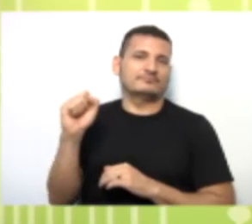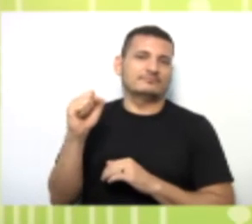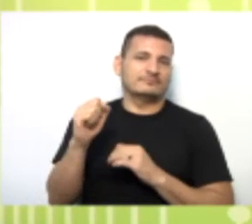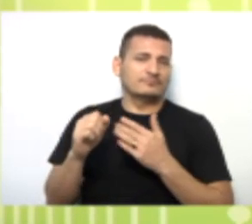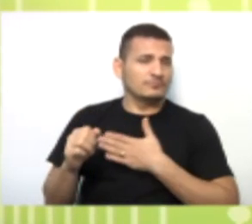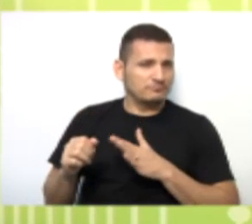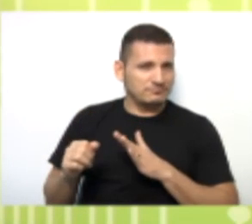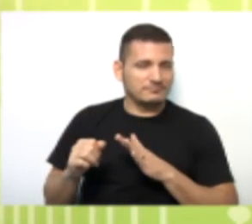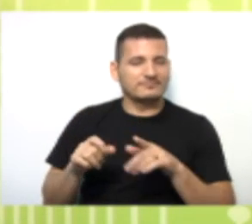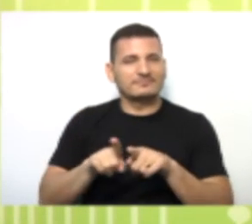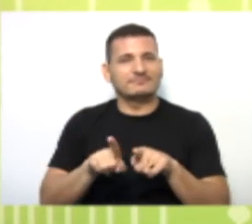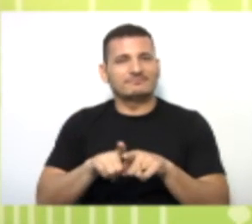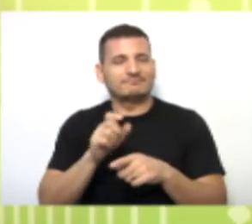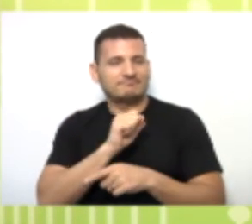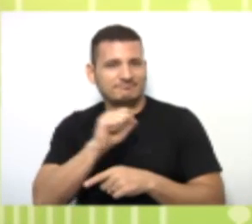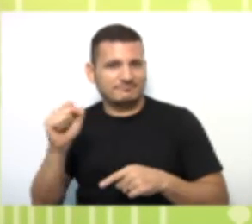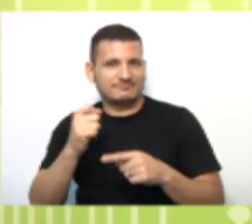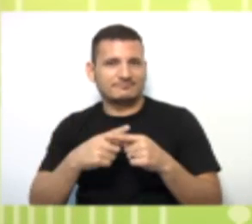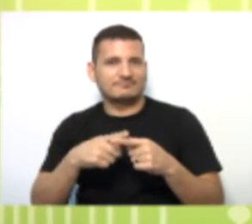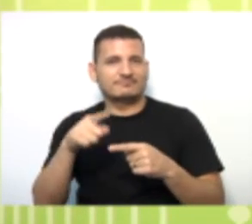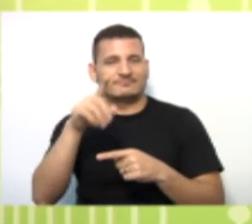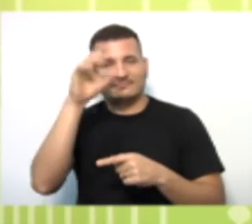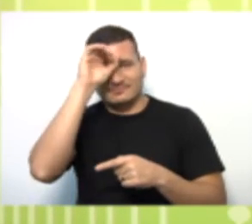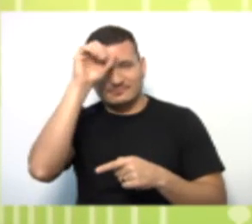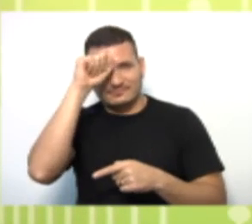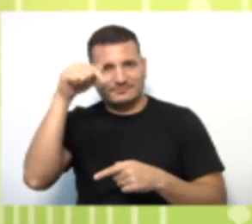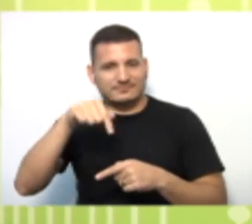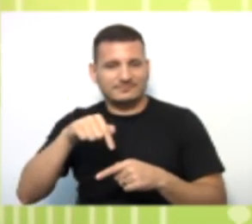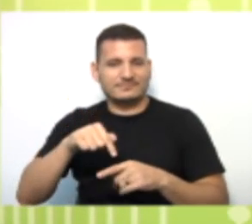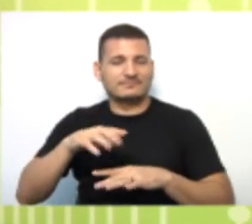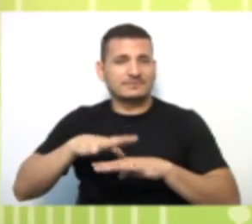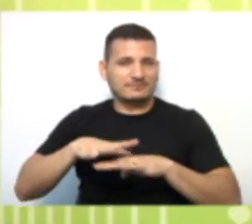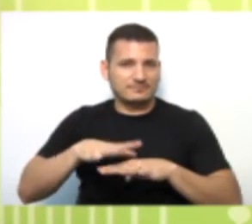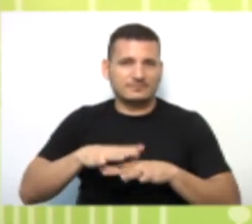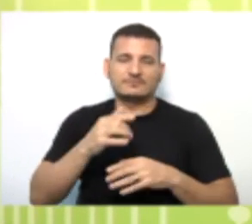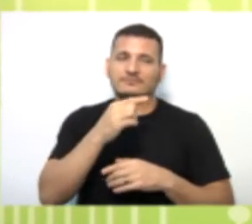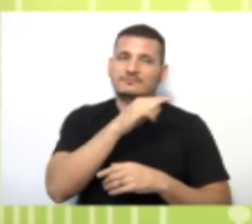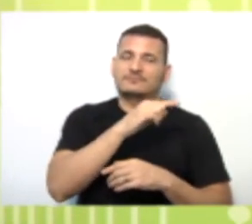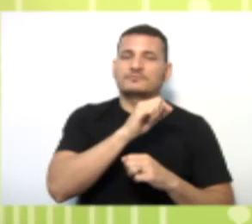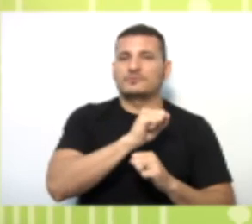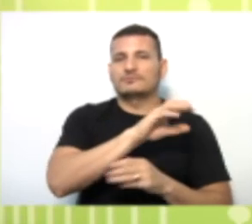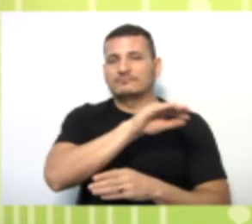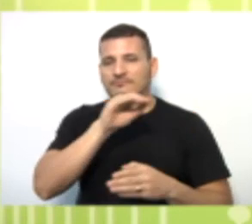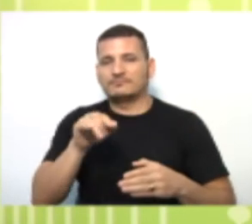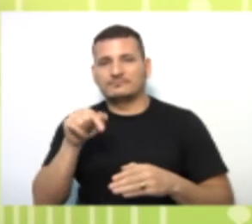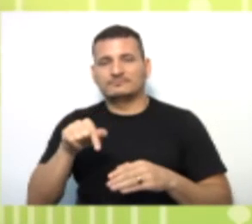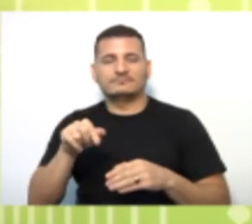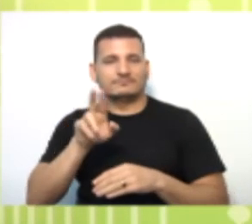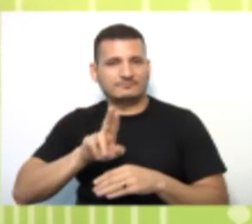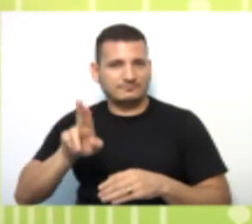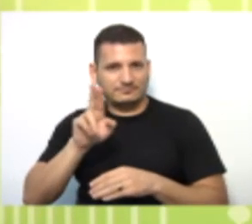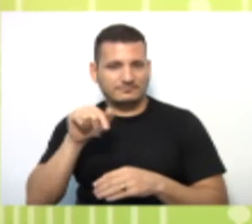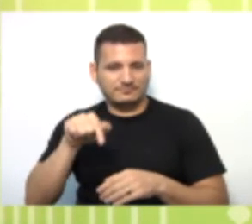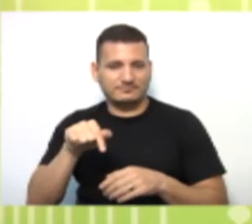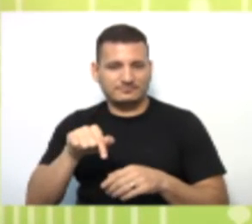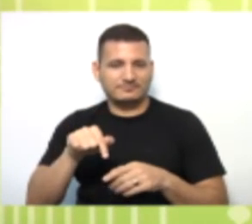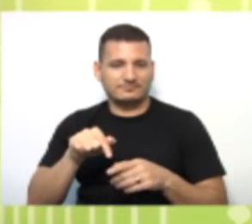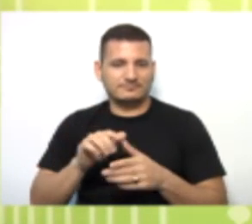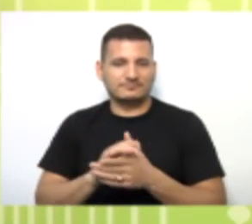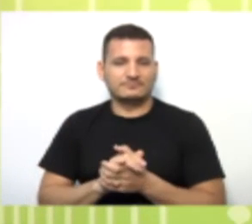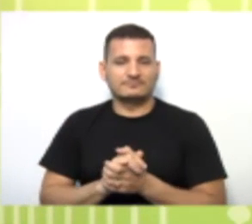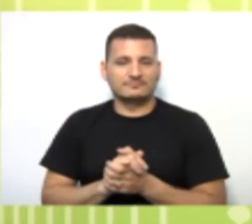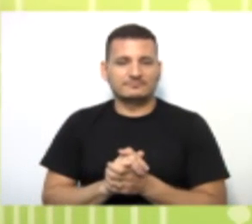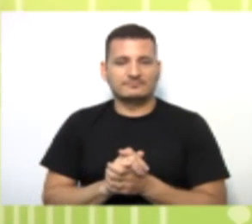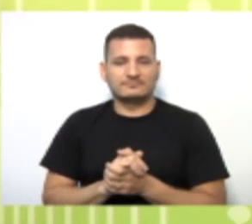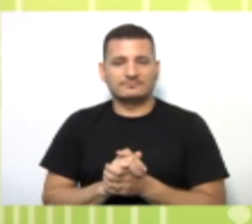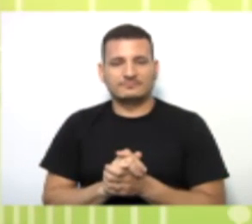também, só sucesso também, porque você vai aprender bastante coisa que na matemática você pode usar e passar um pouquinho